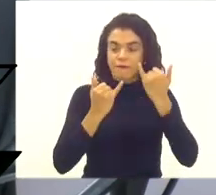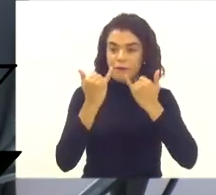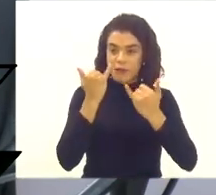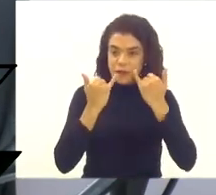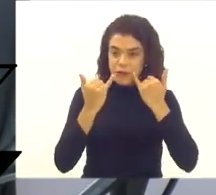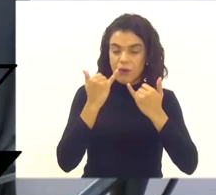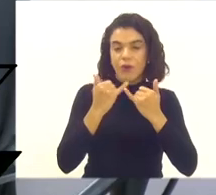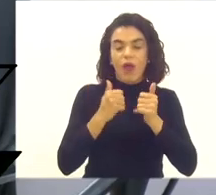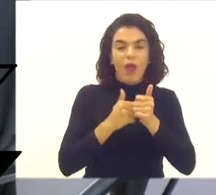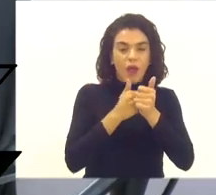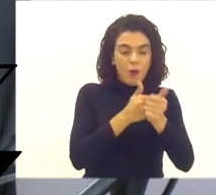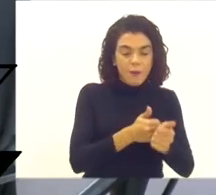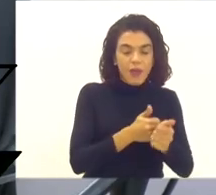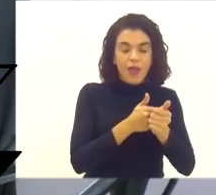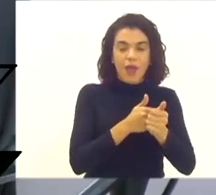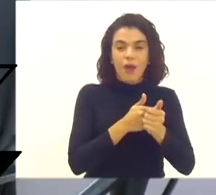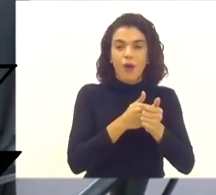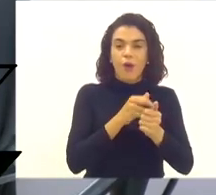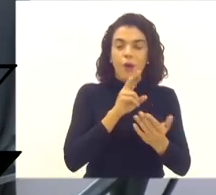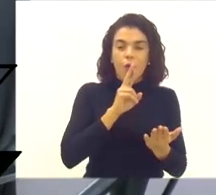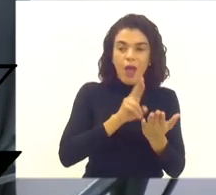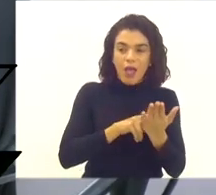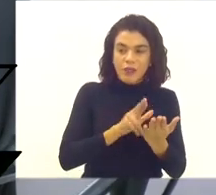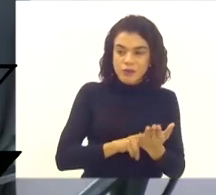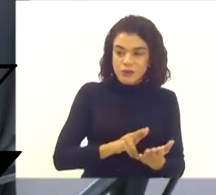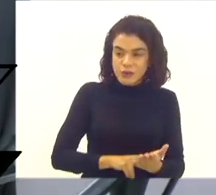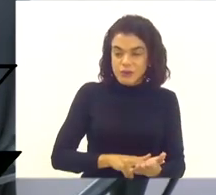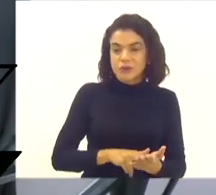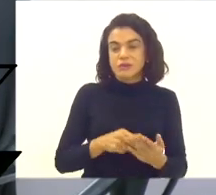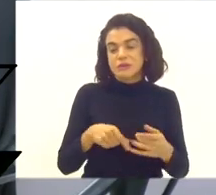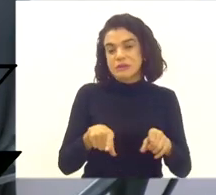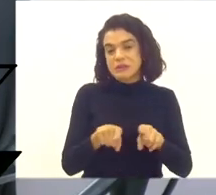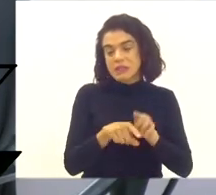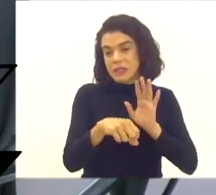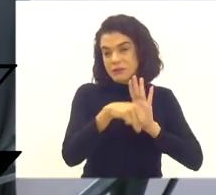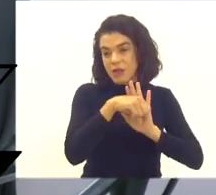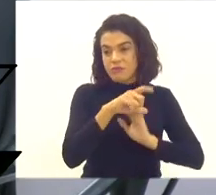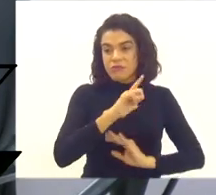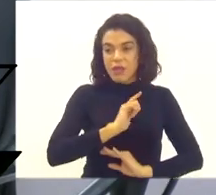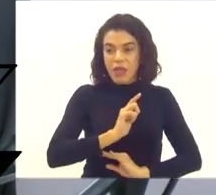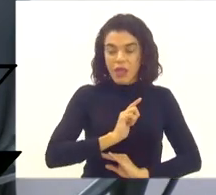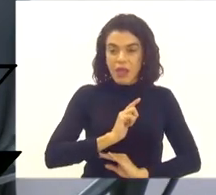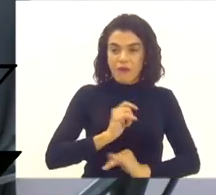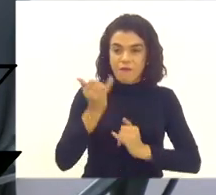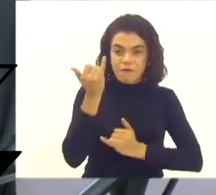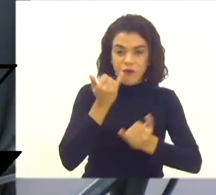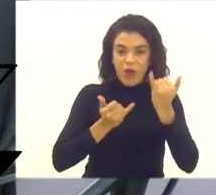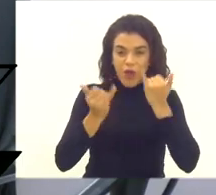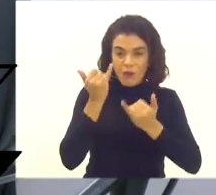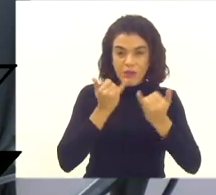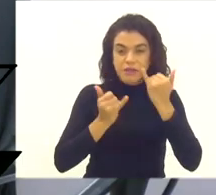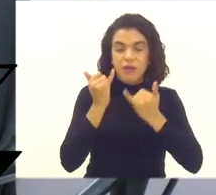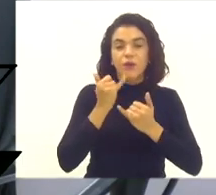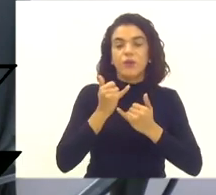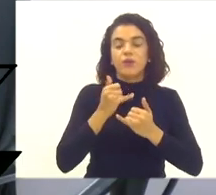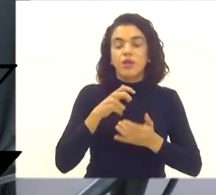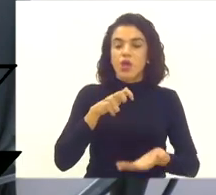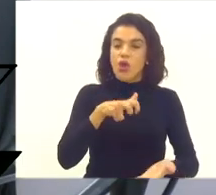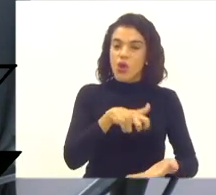acompanhar o resultado dos processos criminais se tem notícia de alguma condenação